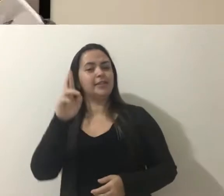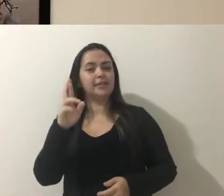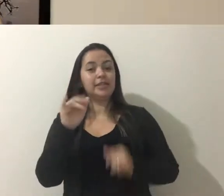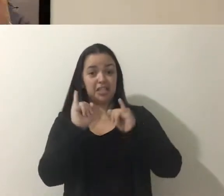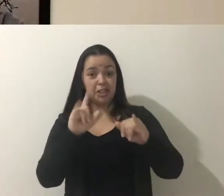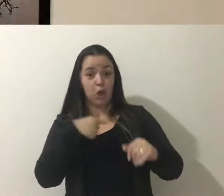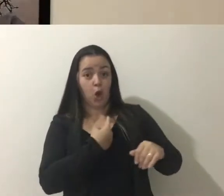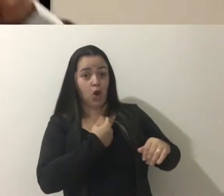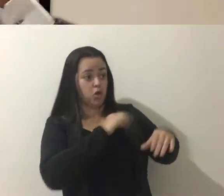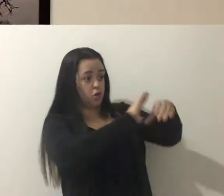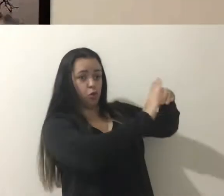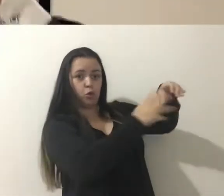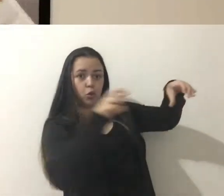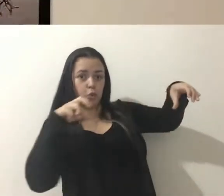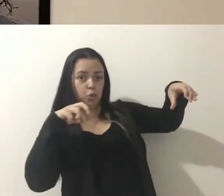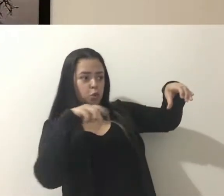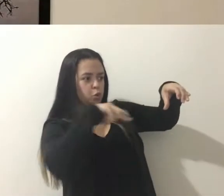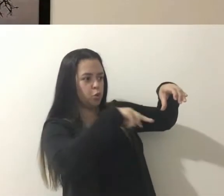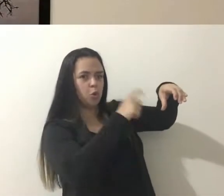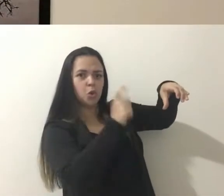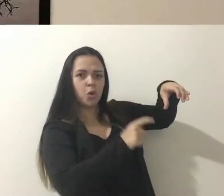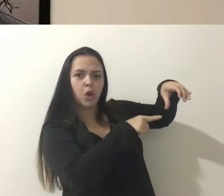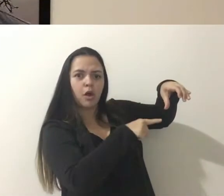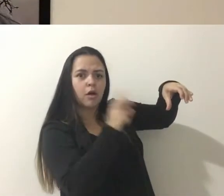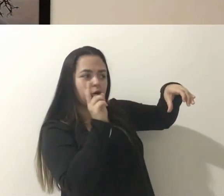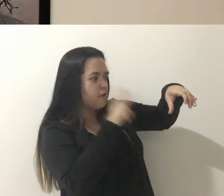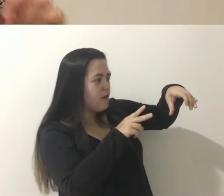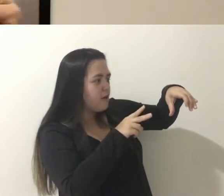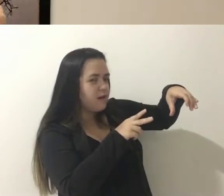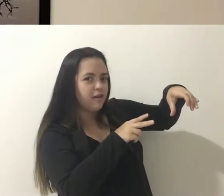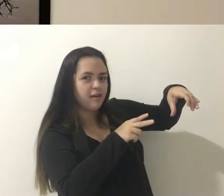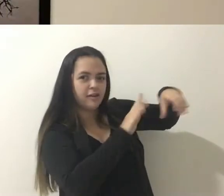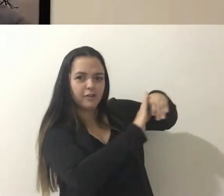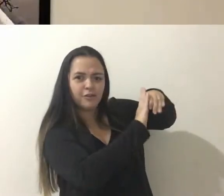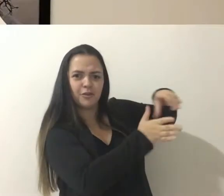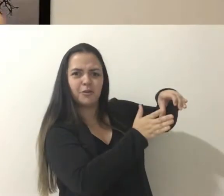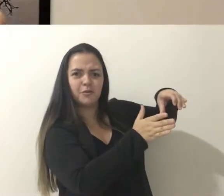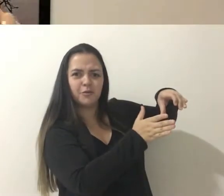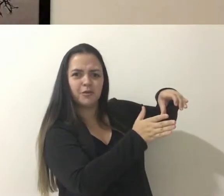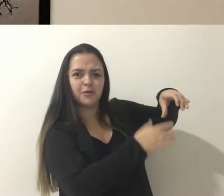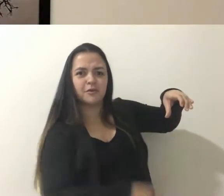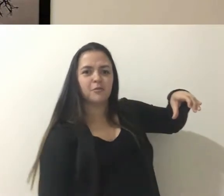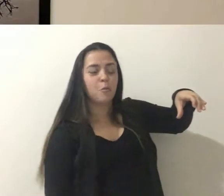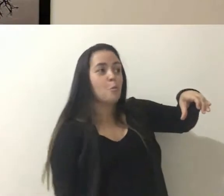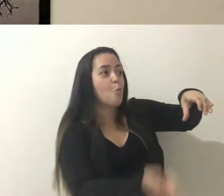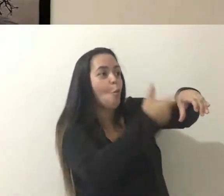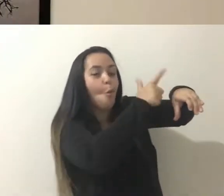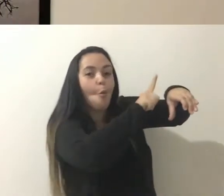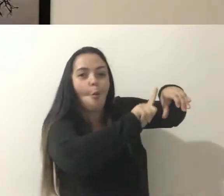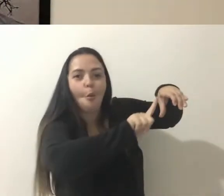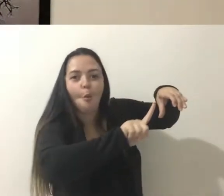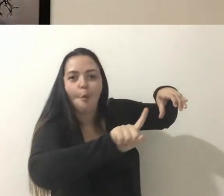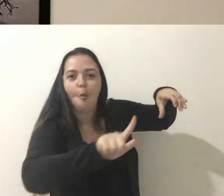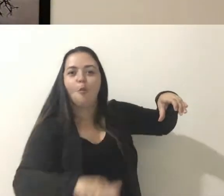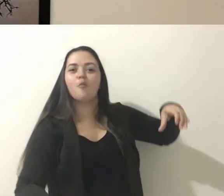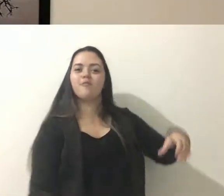se nós formos aonde colocar o seu corpo, o seu túmulo, a sua tumba está